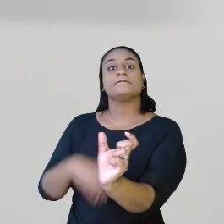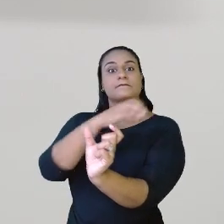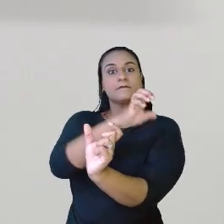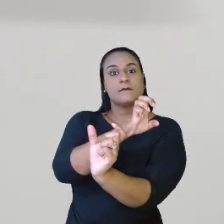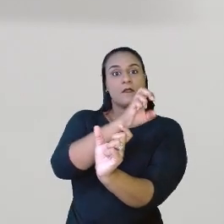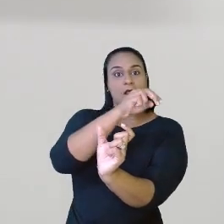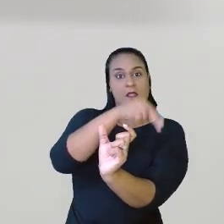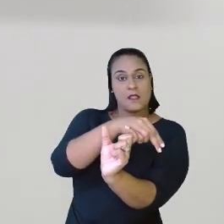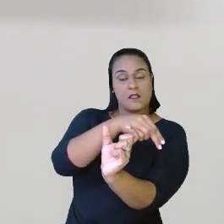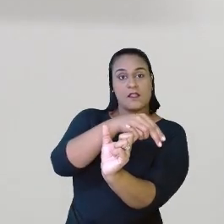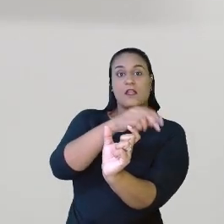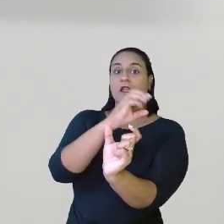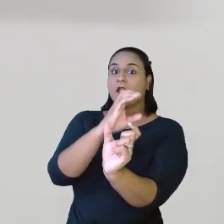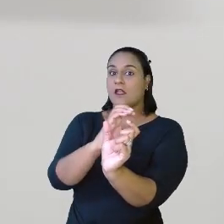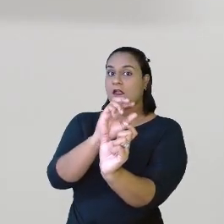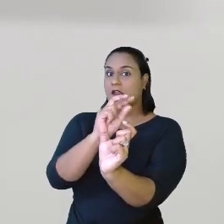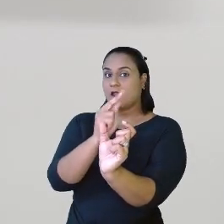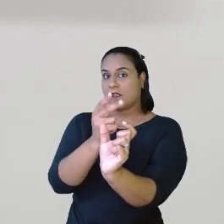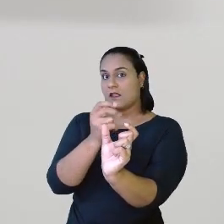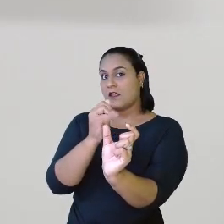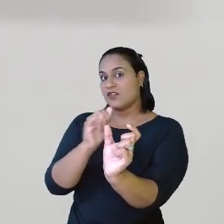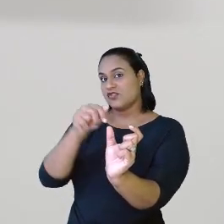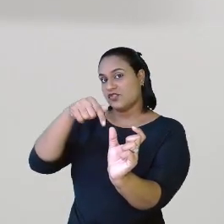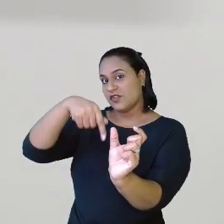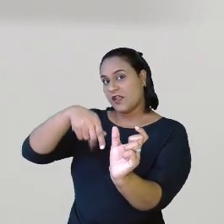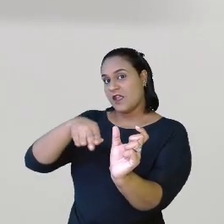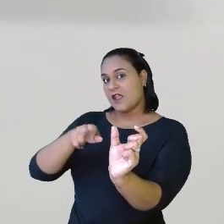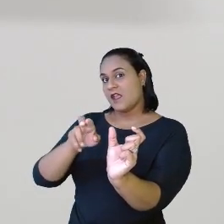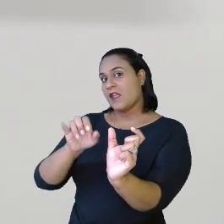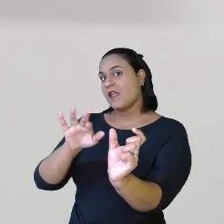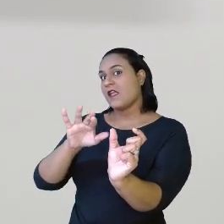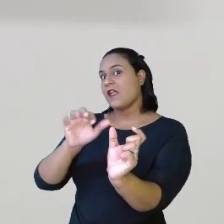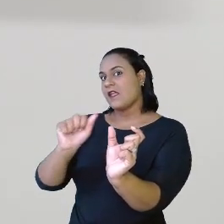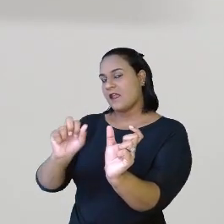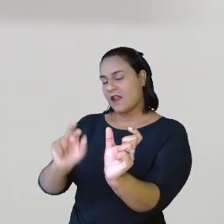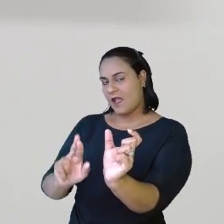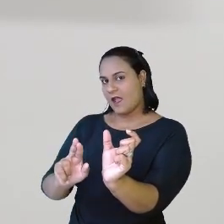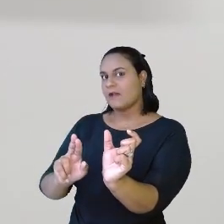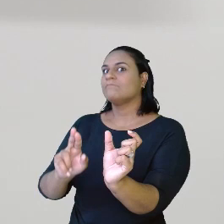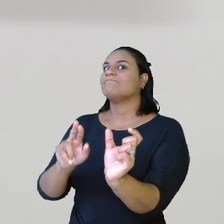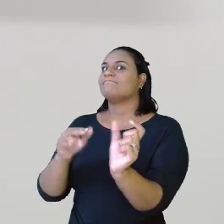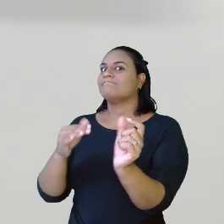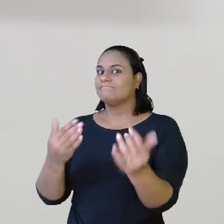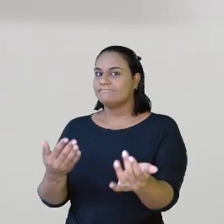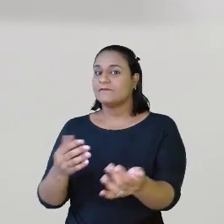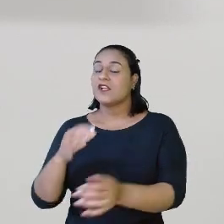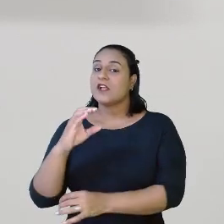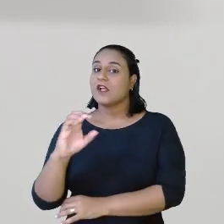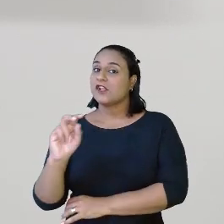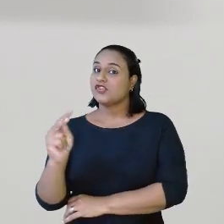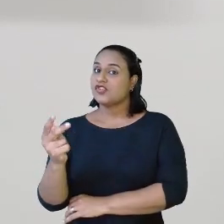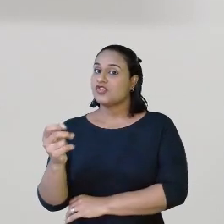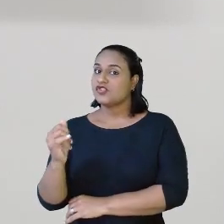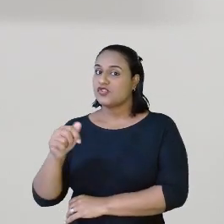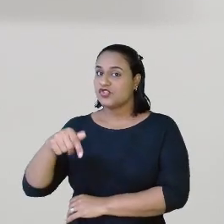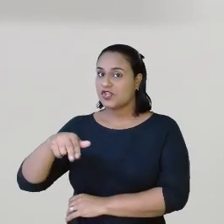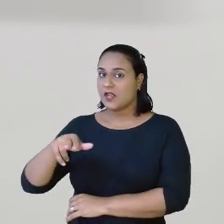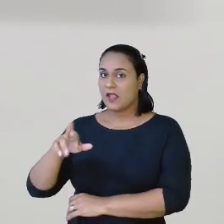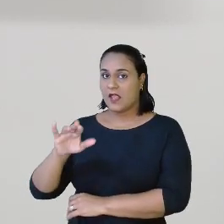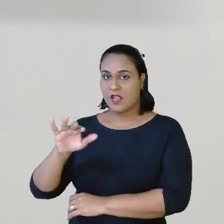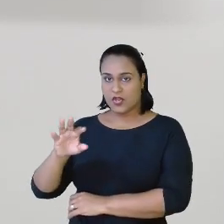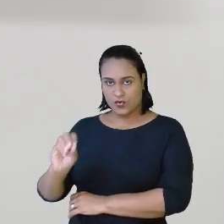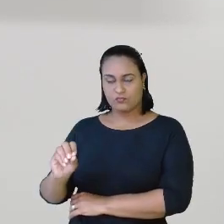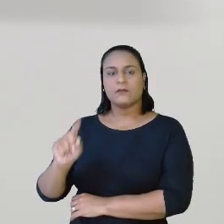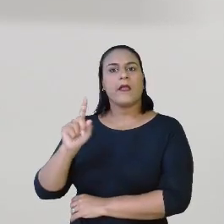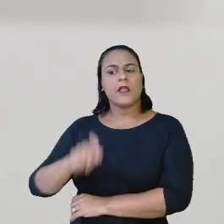Enchiqueirar. Enchiqueirar vem de chiqueiro. Chiqueiro é escrito com CH. Então, se chiqueiro é escrita